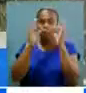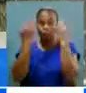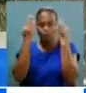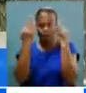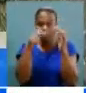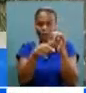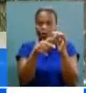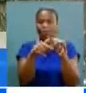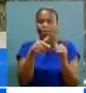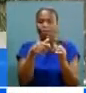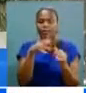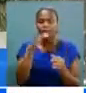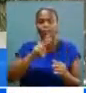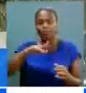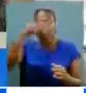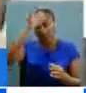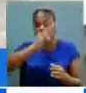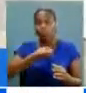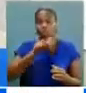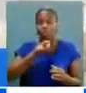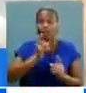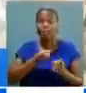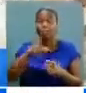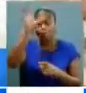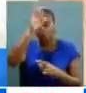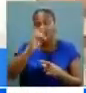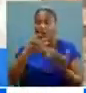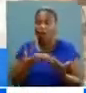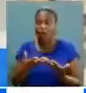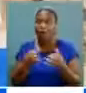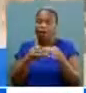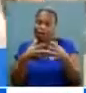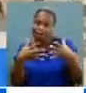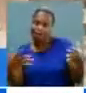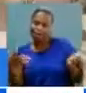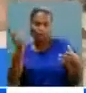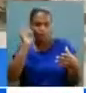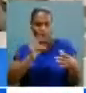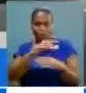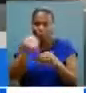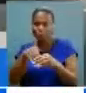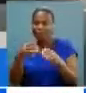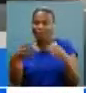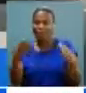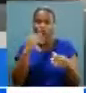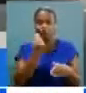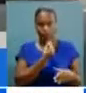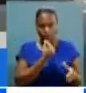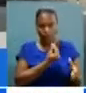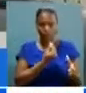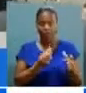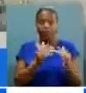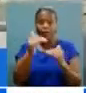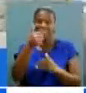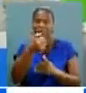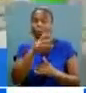no facebook o vice primeiro ministro esclareceu que o governo é capaz de largar os valores abrangidos na categoria jovem passou